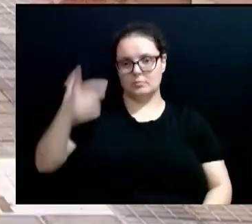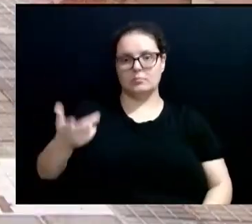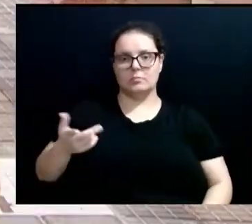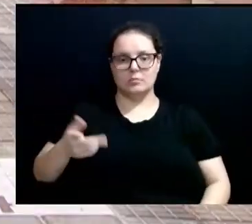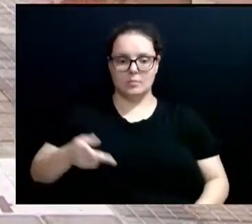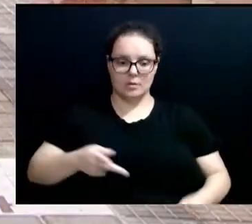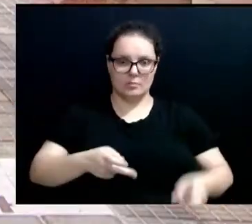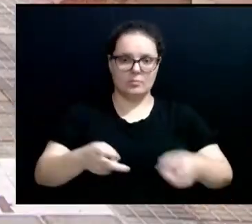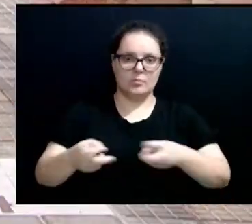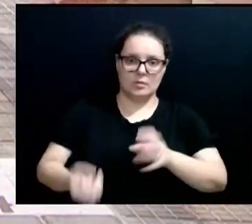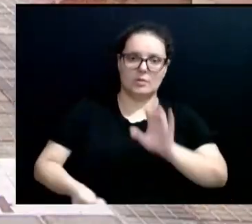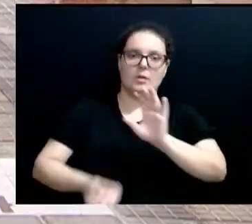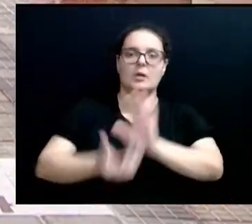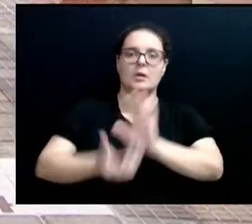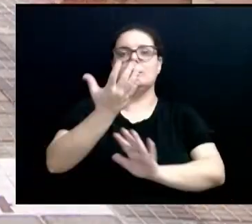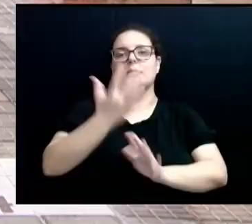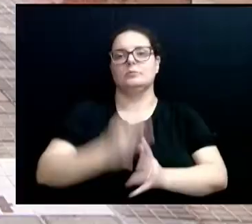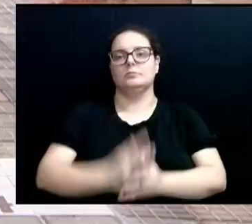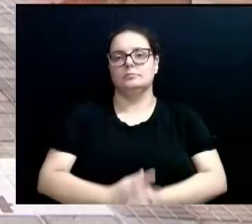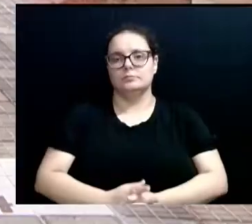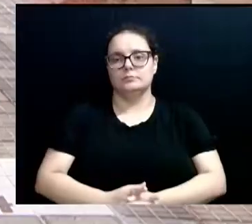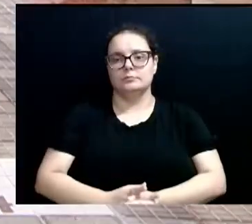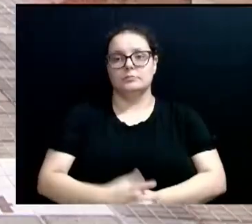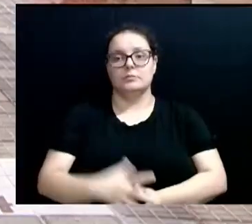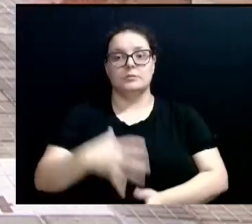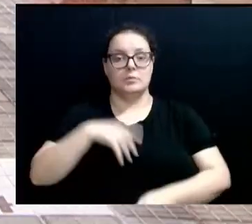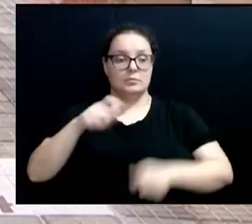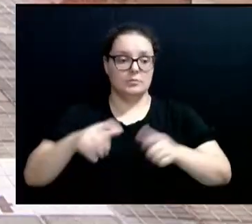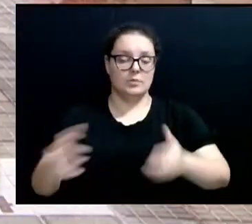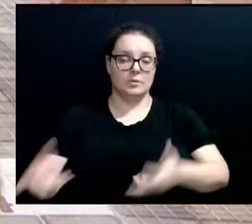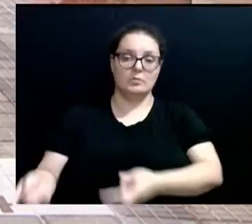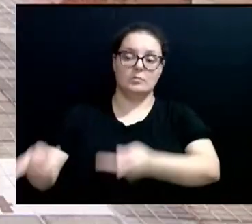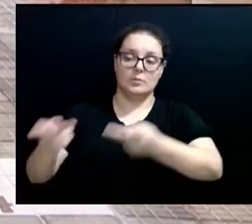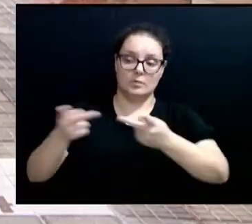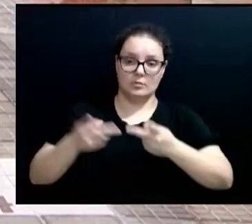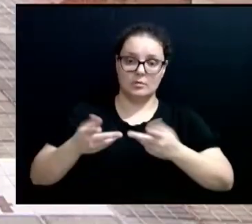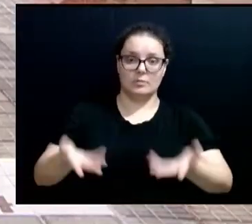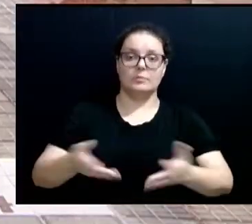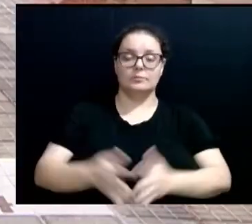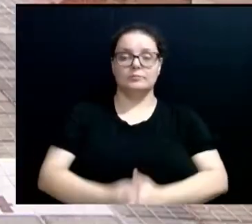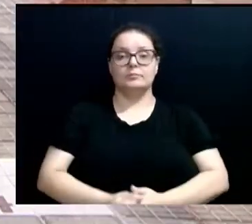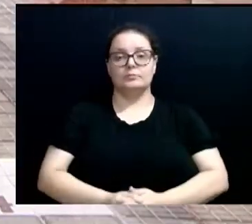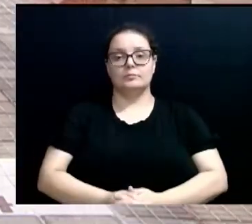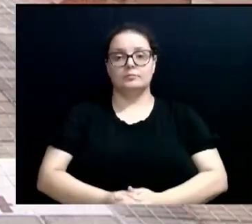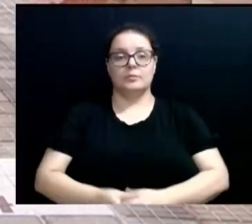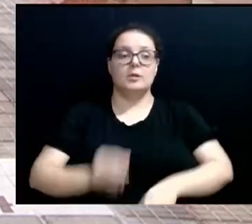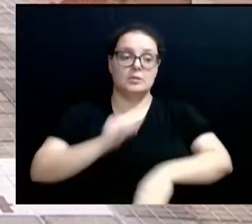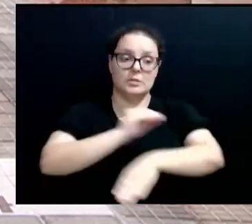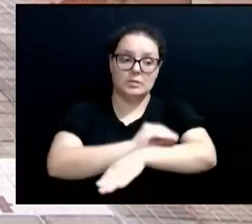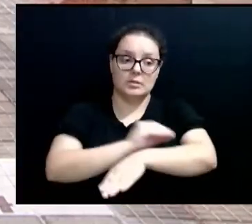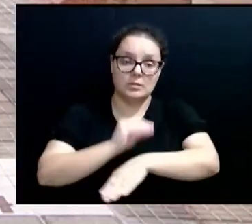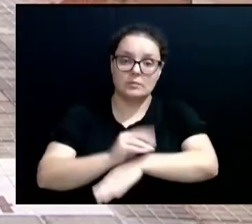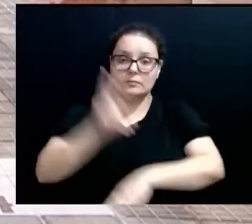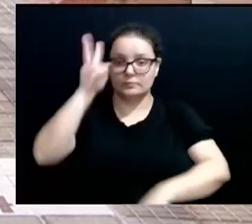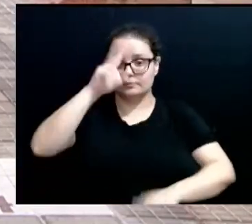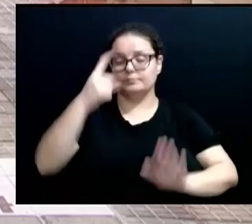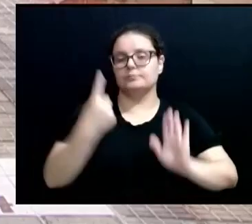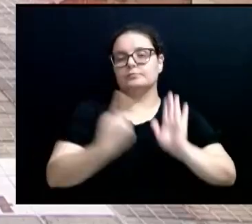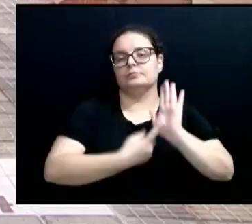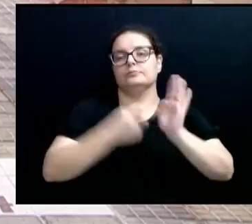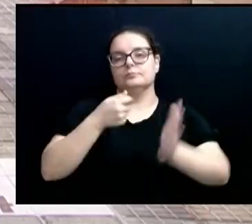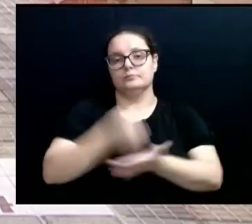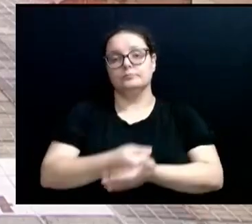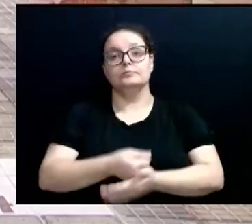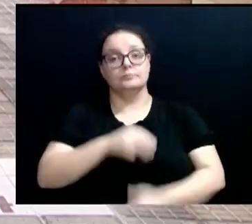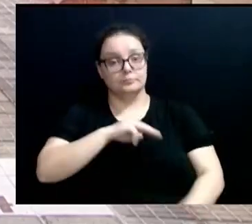criar condições para as pessoas poderem visitar aqui. Esse cuidado com o patrimônio é uma obrigação, é um dever. Eu acho que